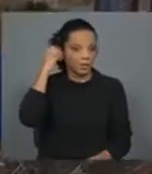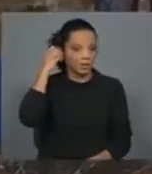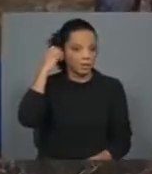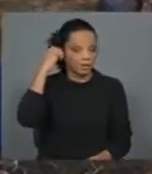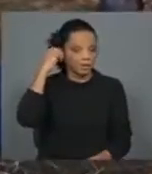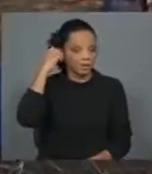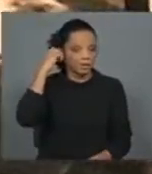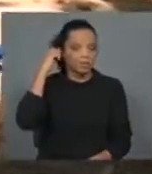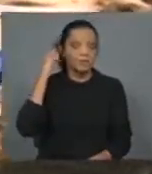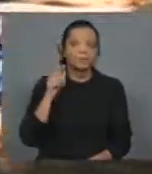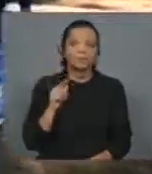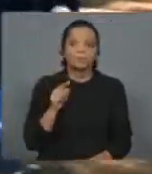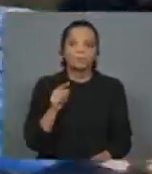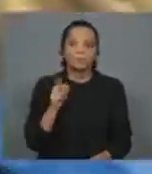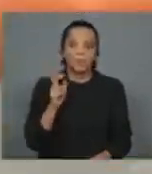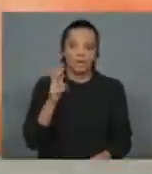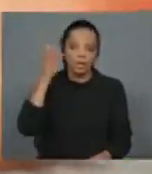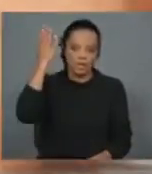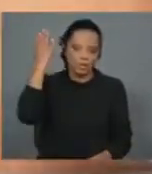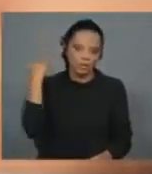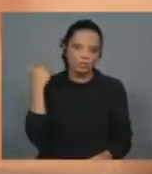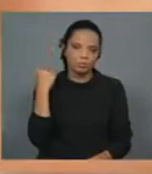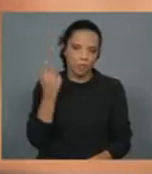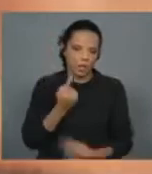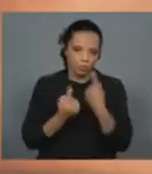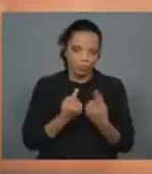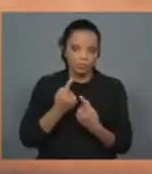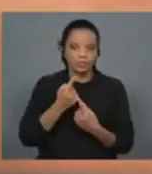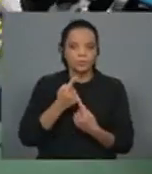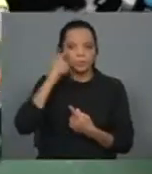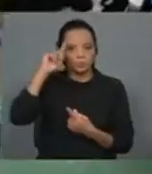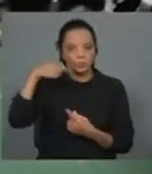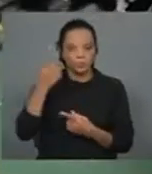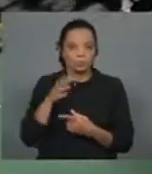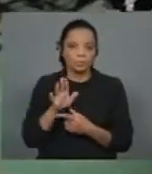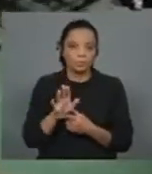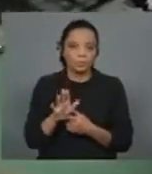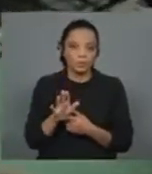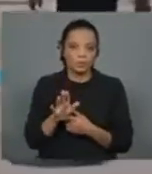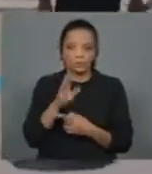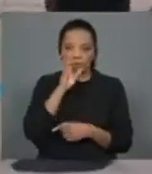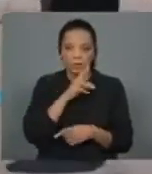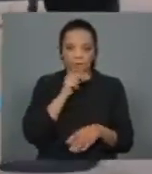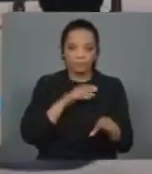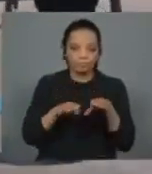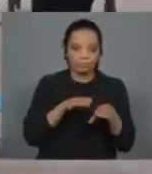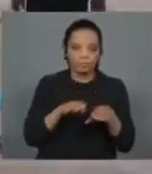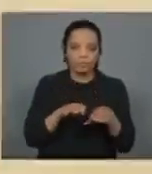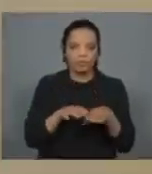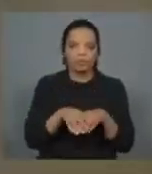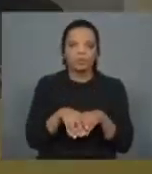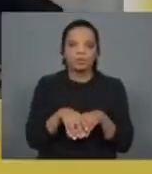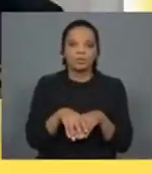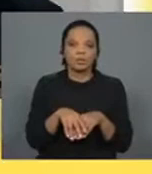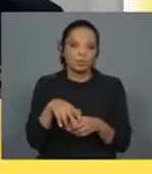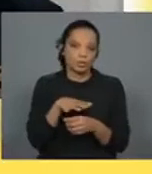decisivas. E há uns anos sabíamos que, no caso de um sismo, de uma